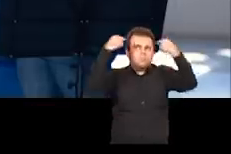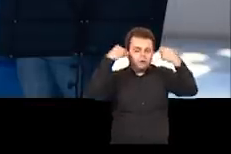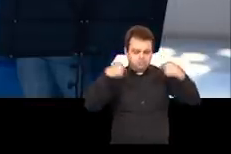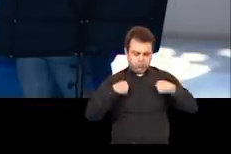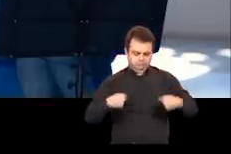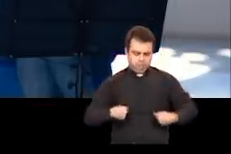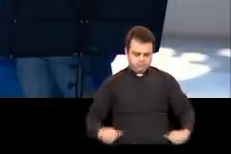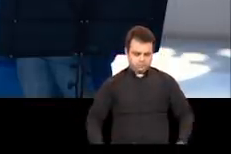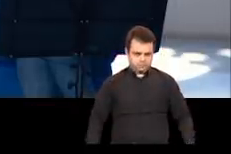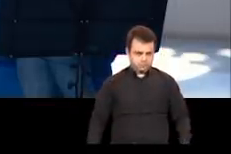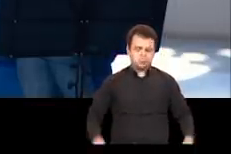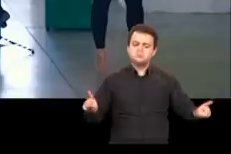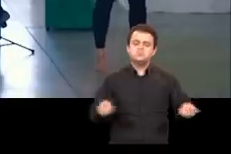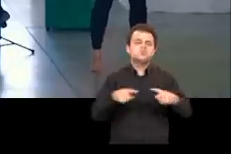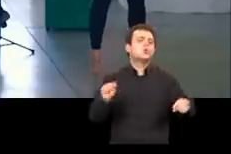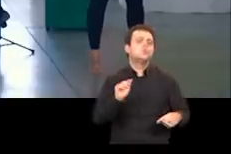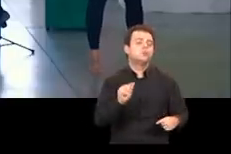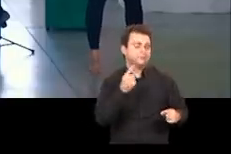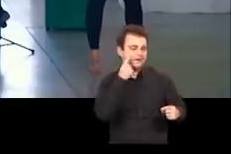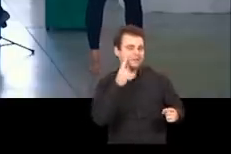Combinado? A música é assim.